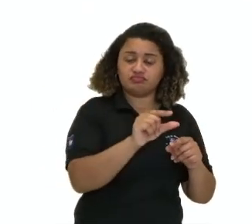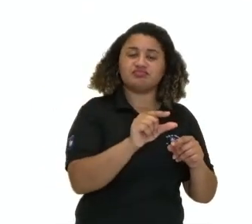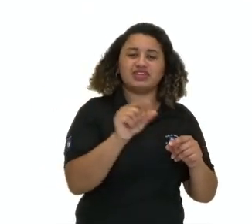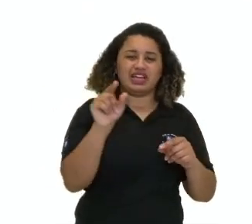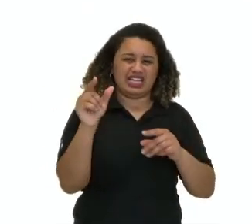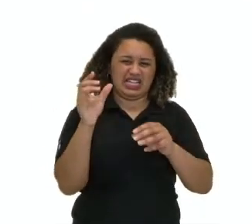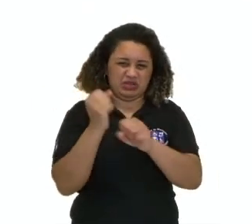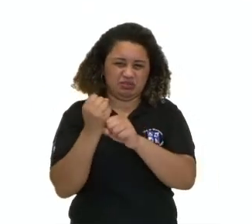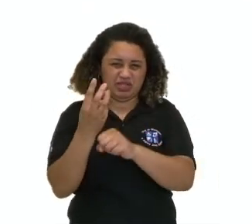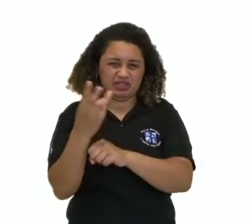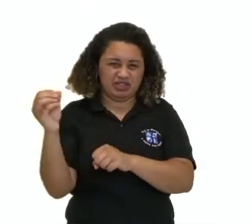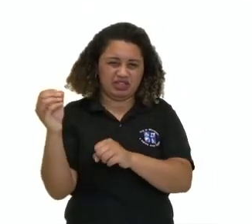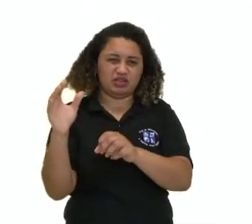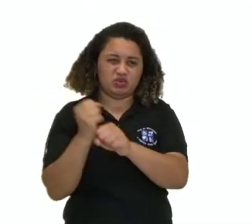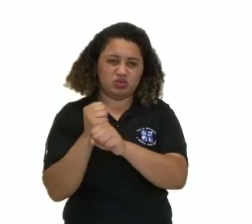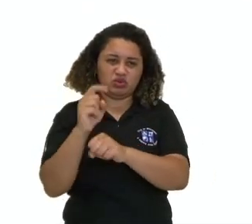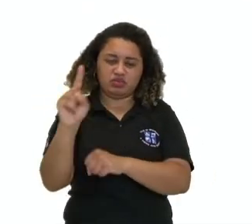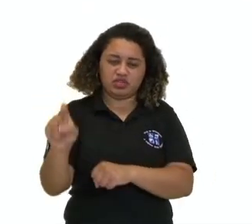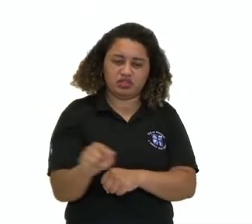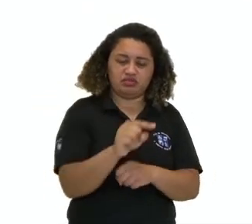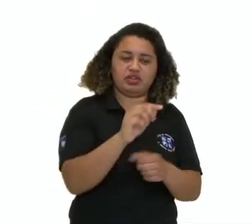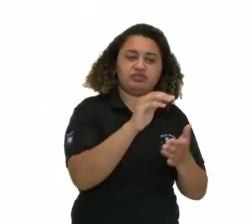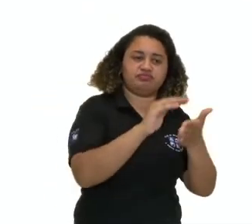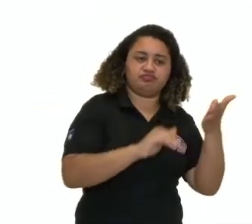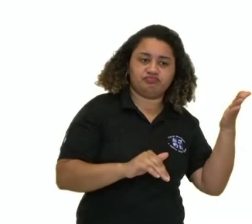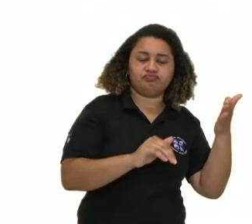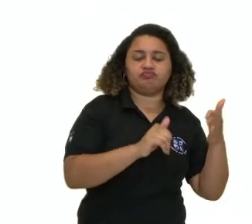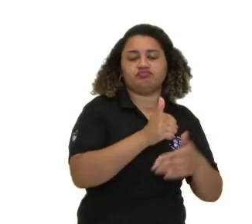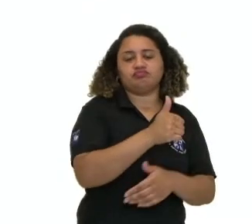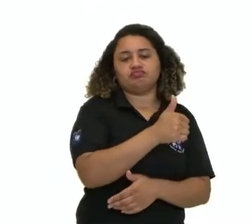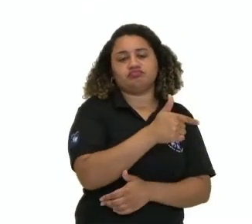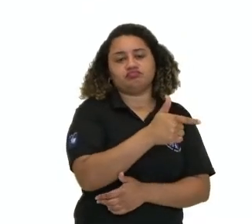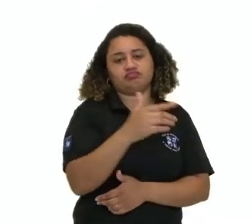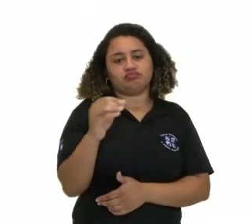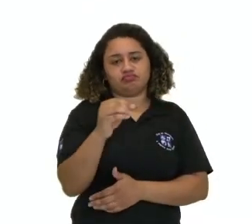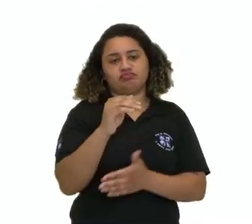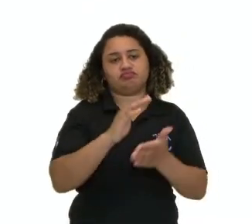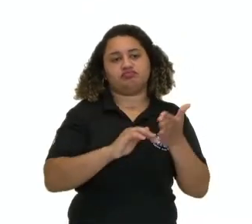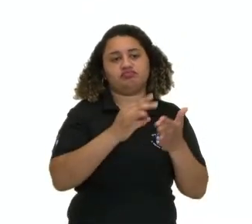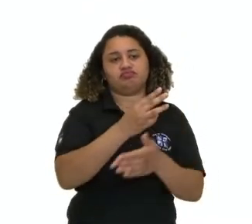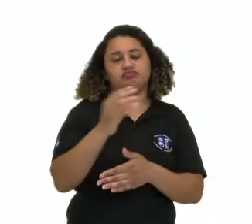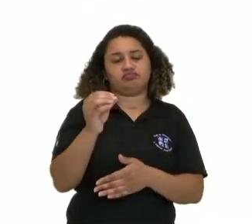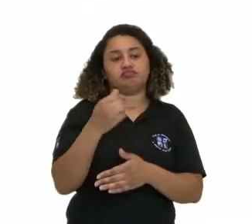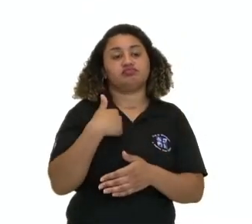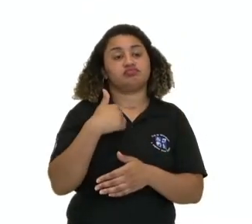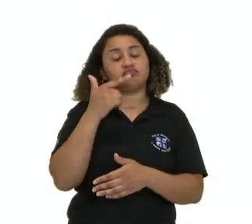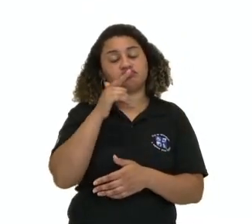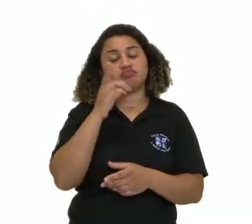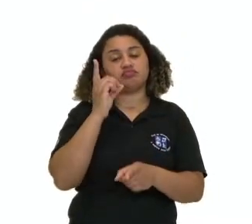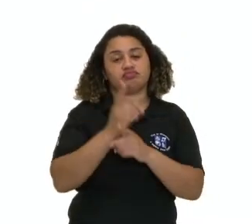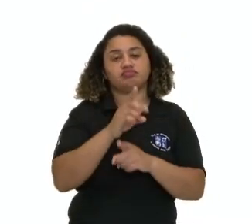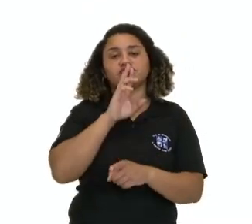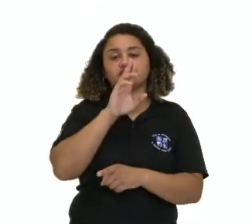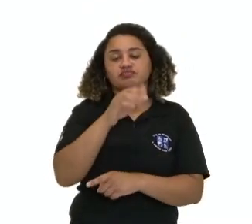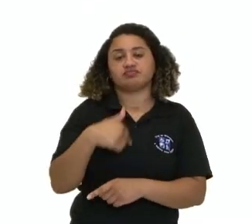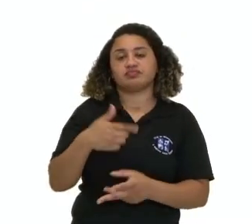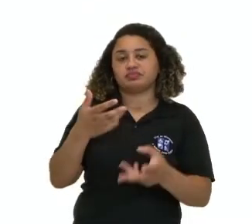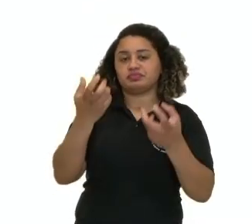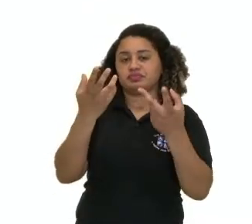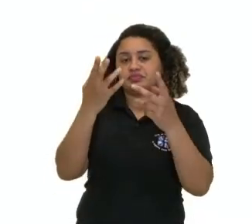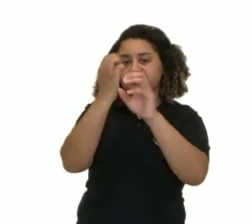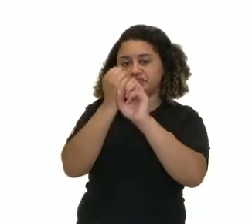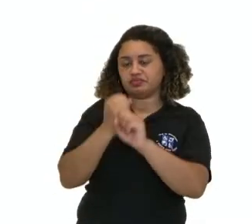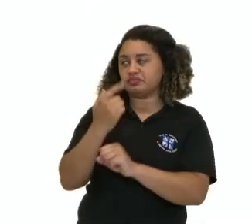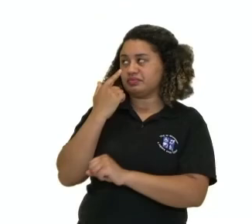sozinho, esse 300, que está somando, passa do outro lado, subtraindo. Então, a diferença